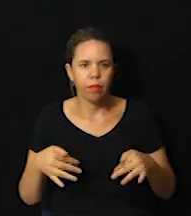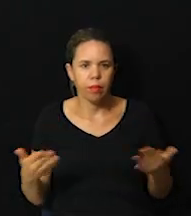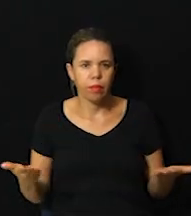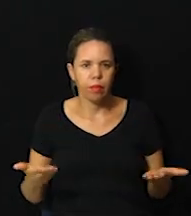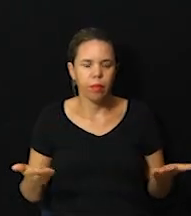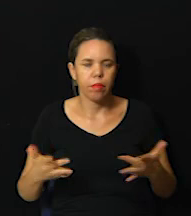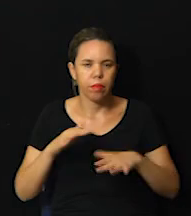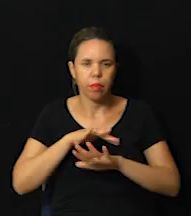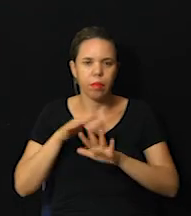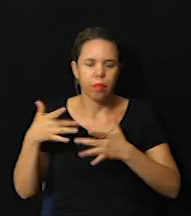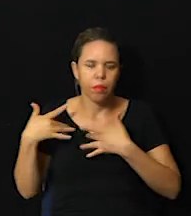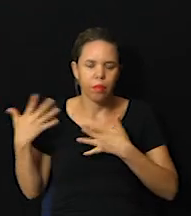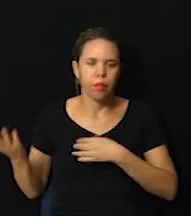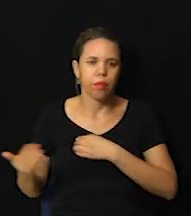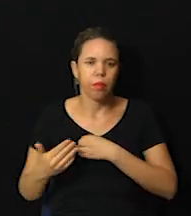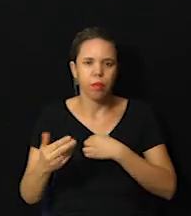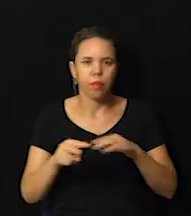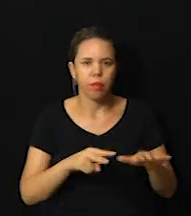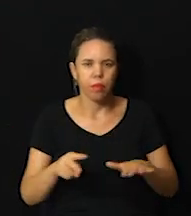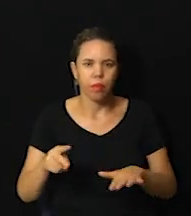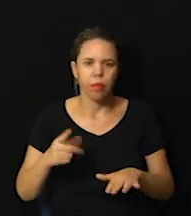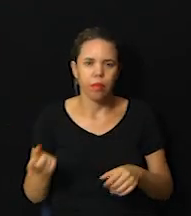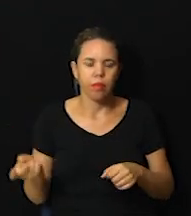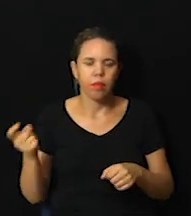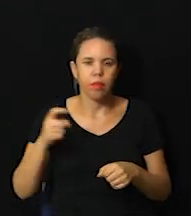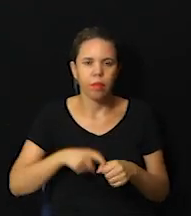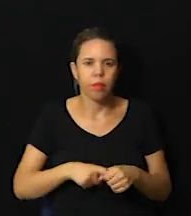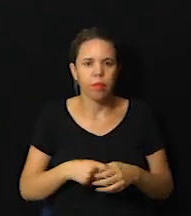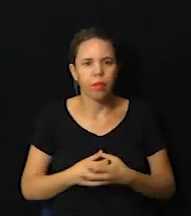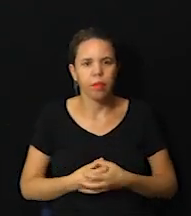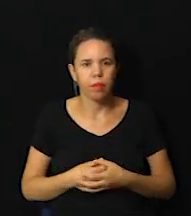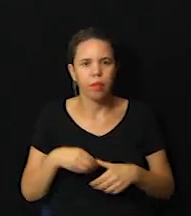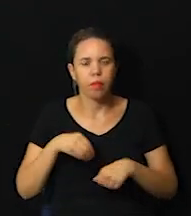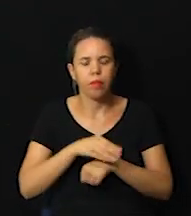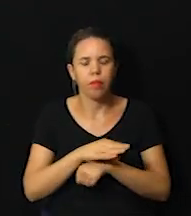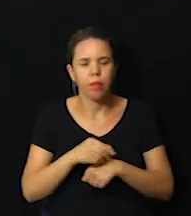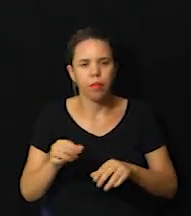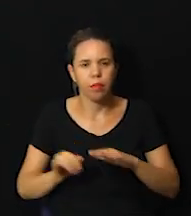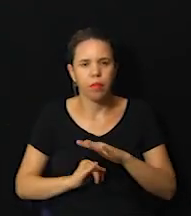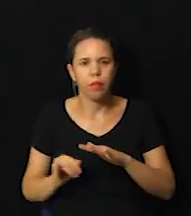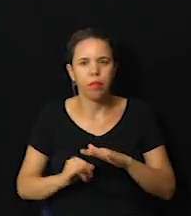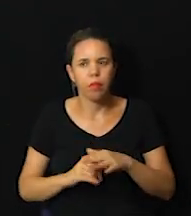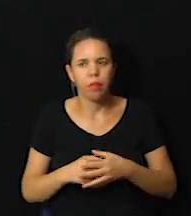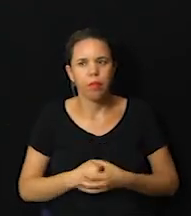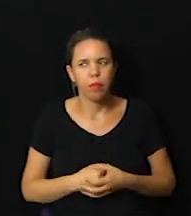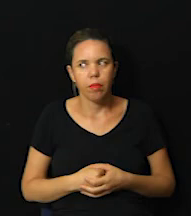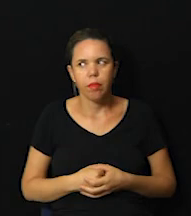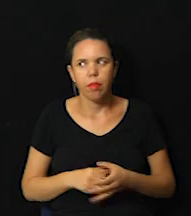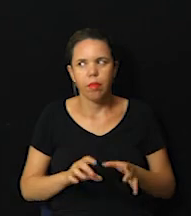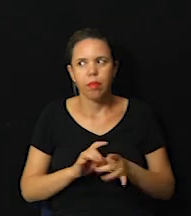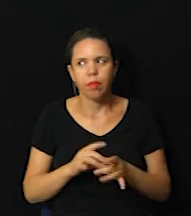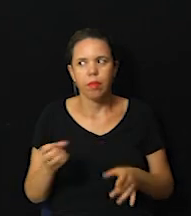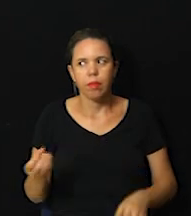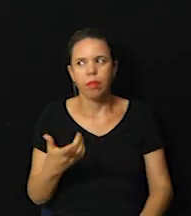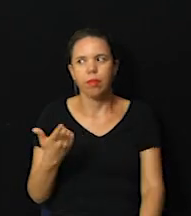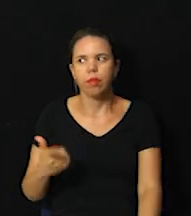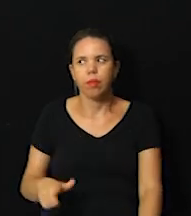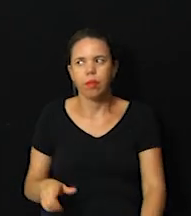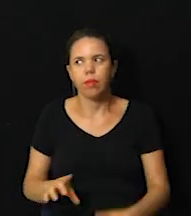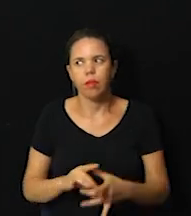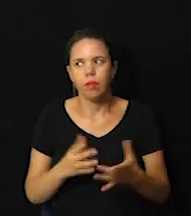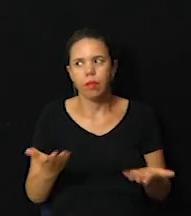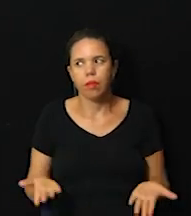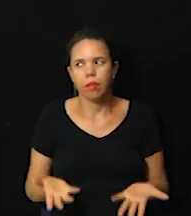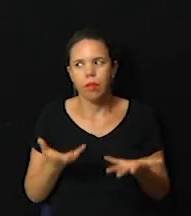hoje o nosso Mãos Solidárias. Na próxima semana a gente está aqui de novo, trazendo outra ONG, outra entidade. Deixamos novamente as portas